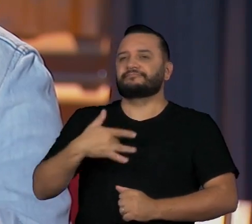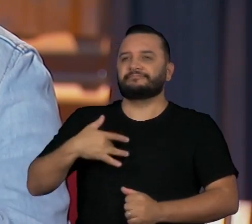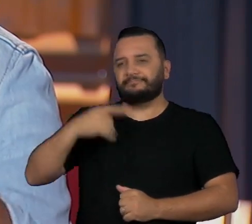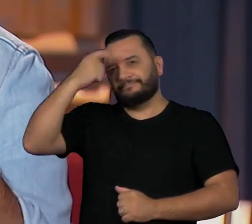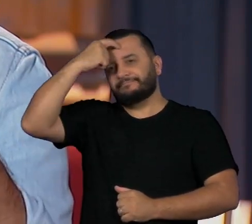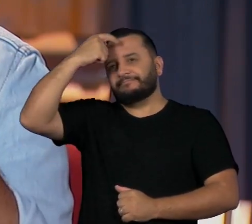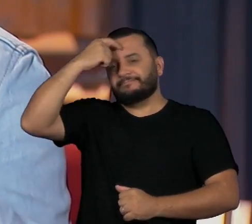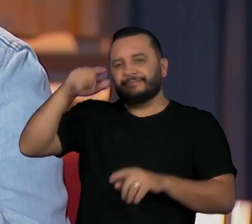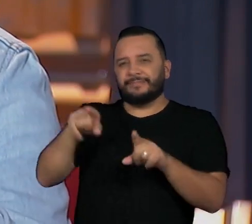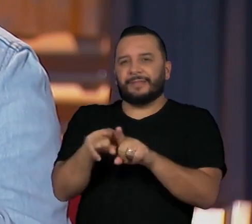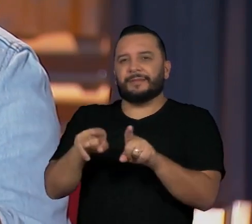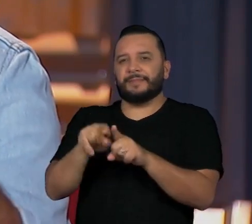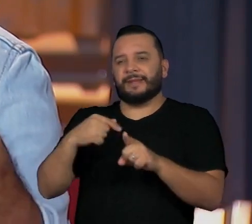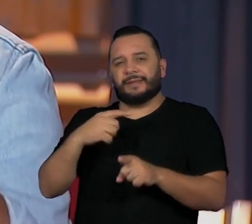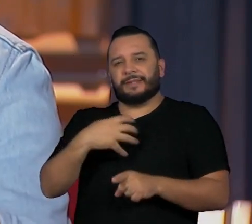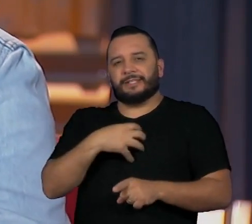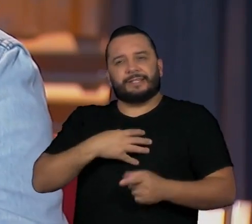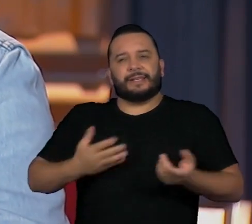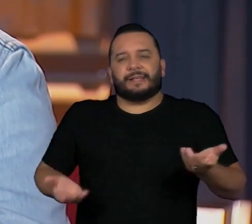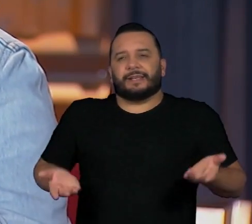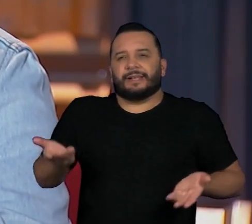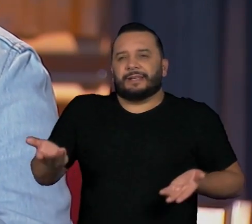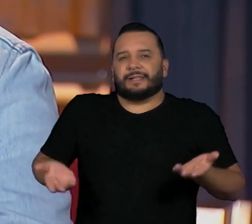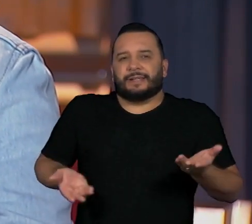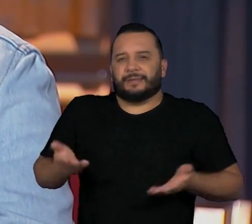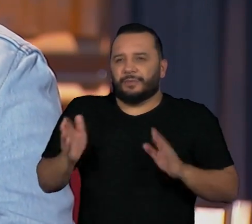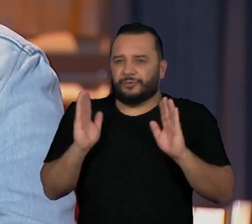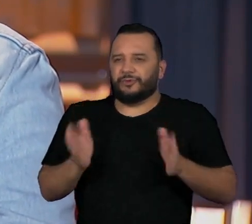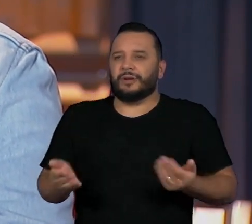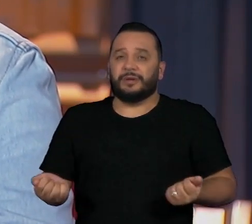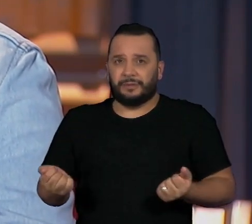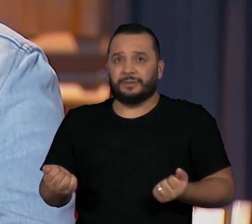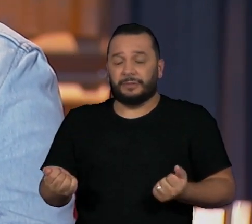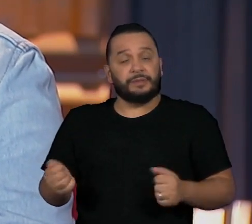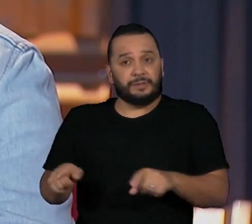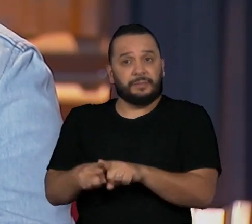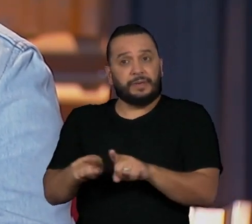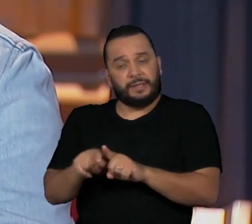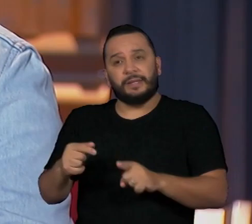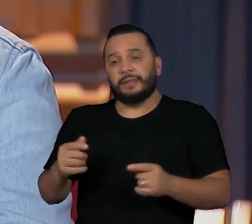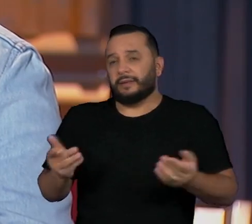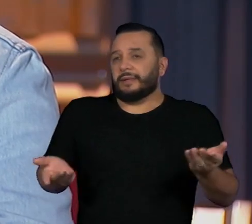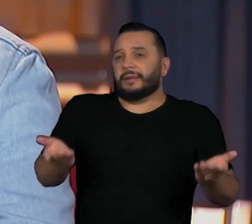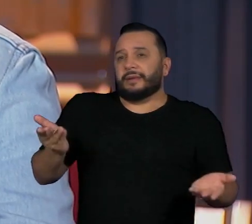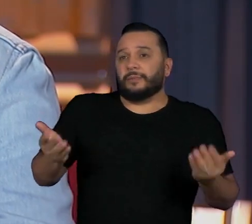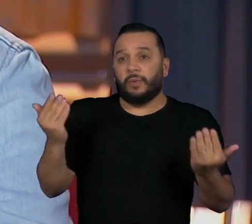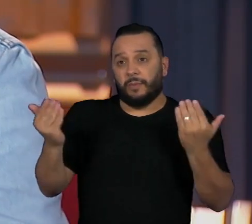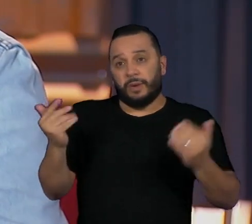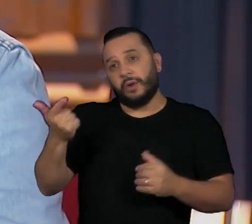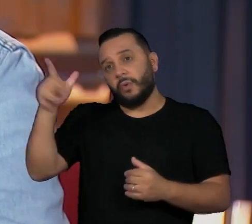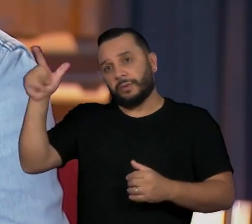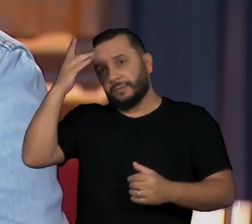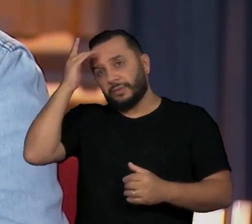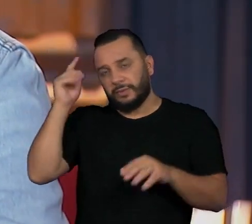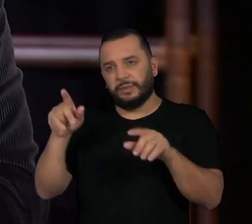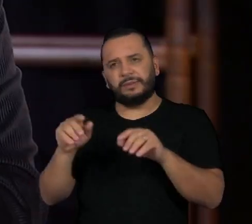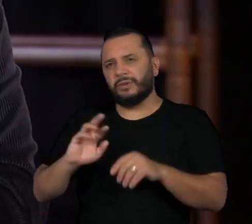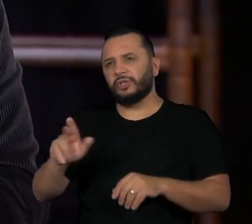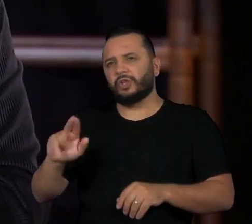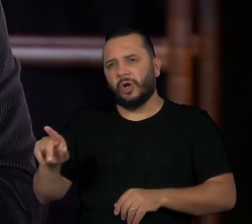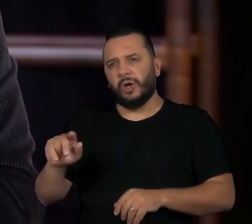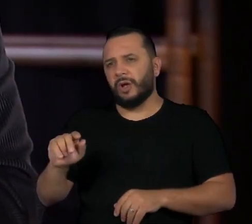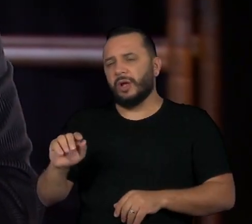conduzem a um equilíbrio, uma homeostase, né, um equilíbrio do sistema, e o equilíbrio em relação aos outros. não só em relação a si mesmo. E o